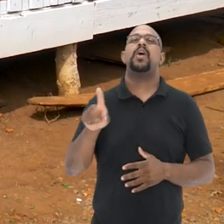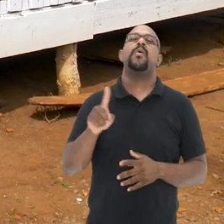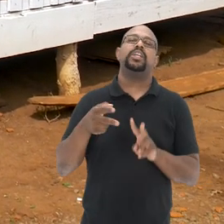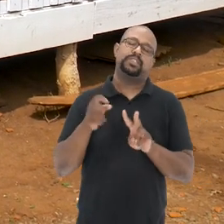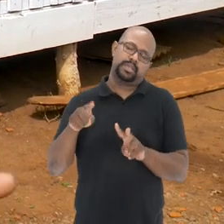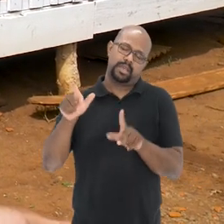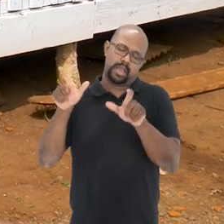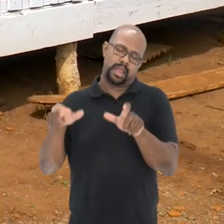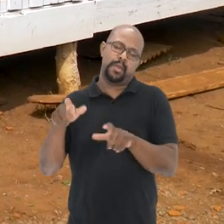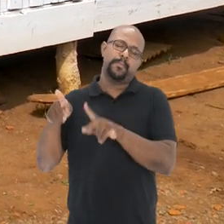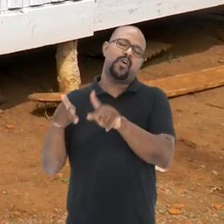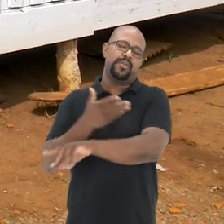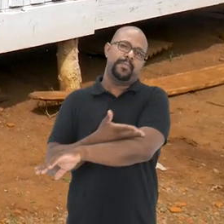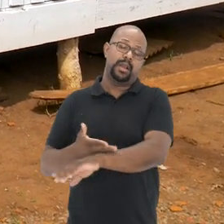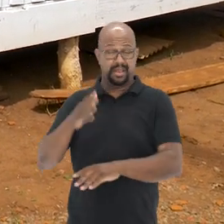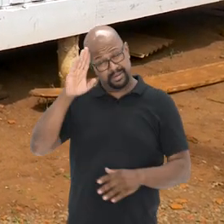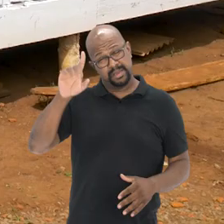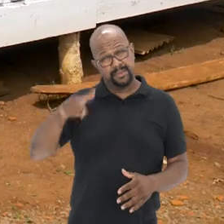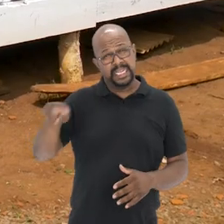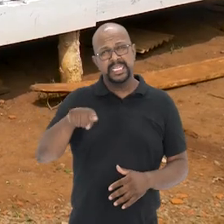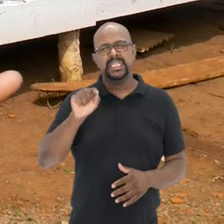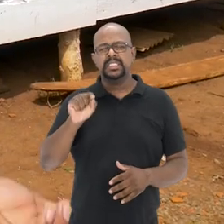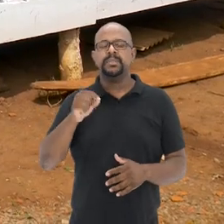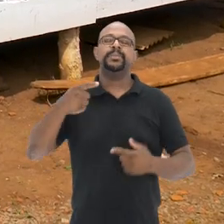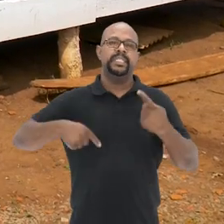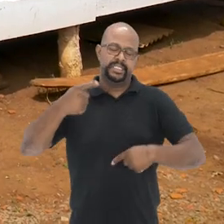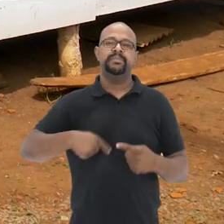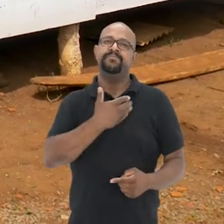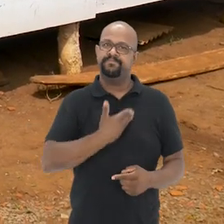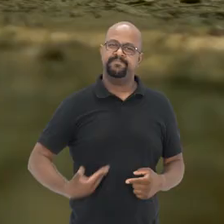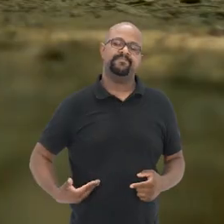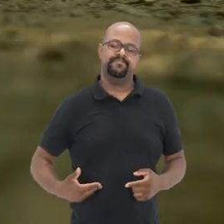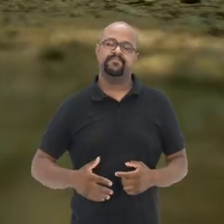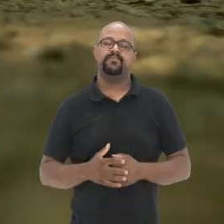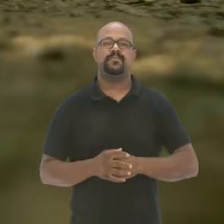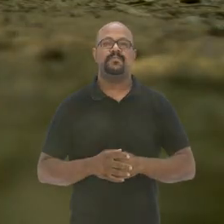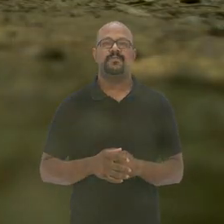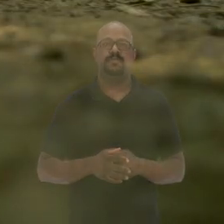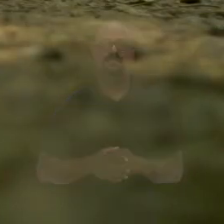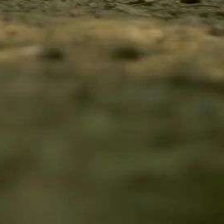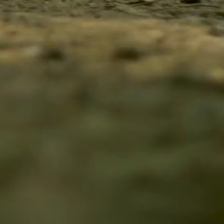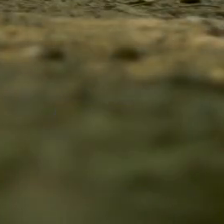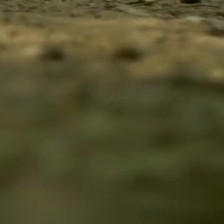não indígena, né, que é os brancos, né, principalmente em questão de políticas públicas.